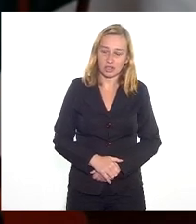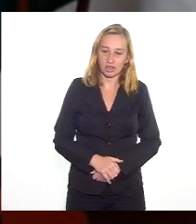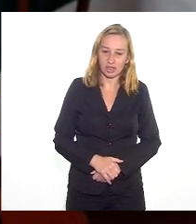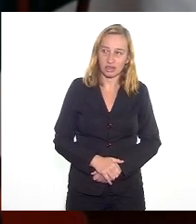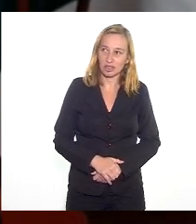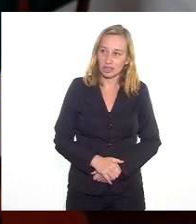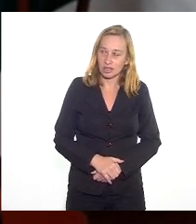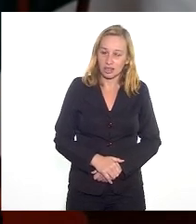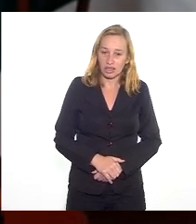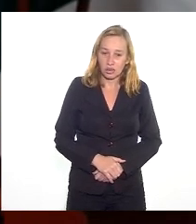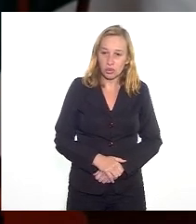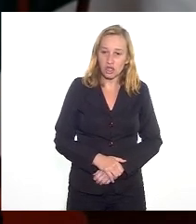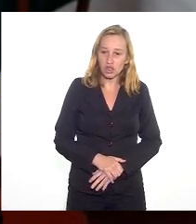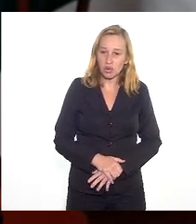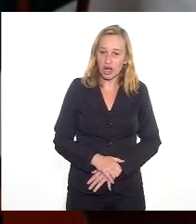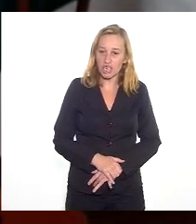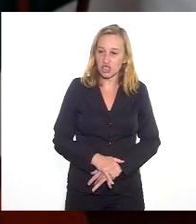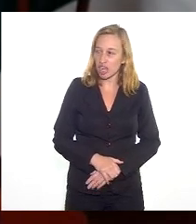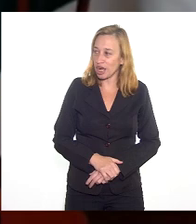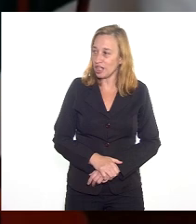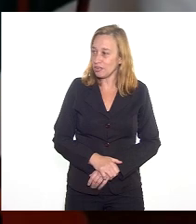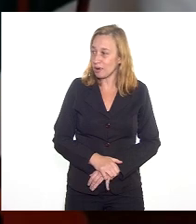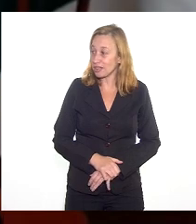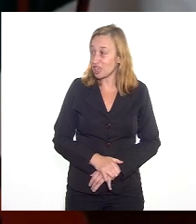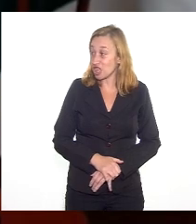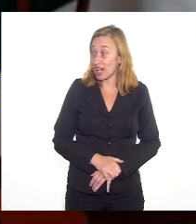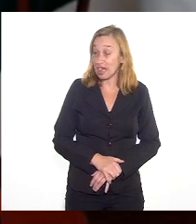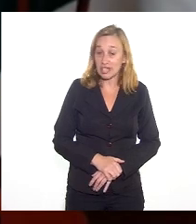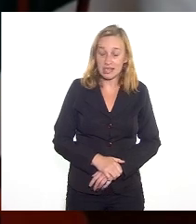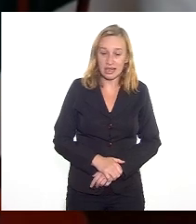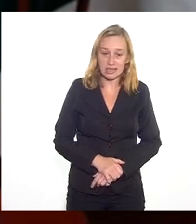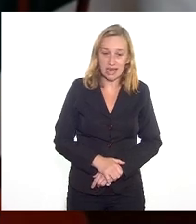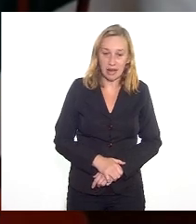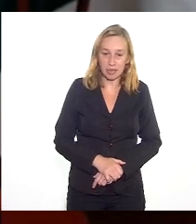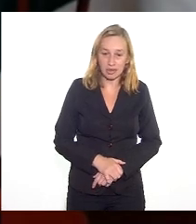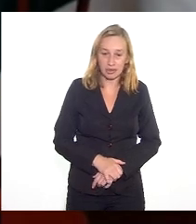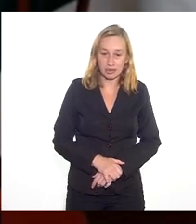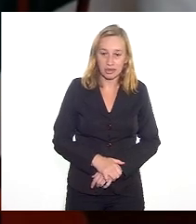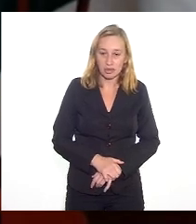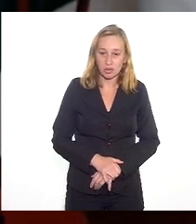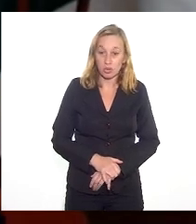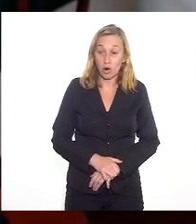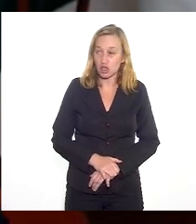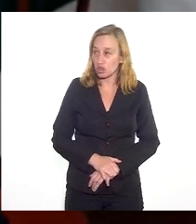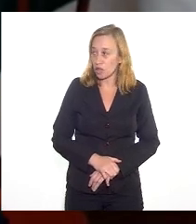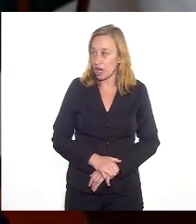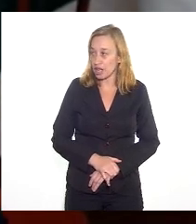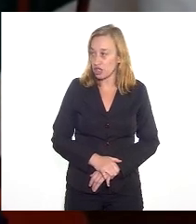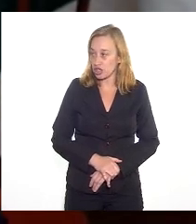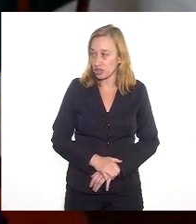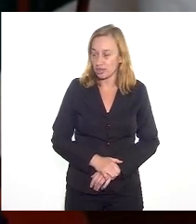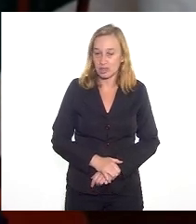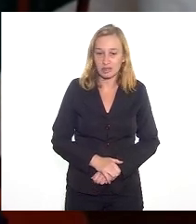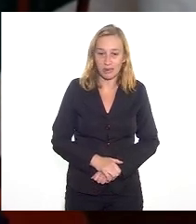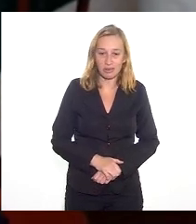né, nessa concessão, que o ágio fosse dividido entre prefeituras, municípios e o Estado. E